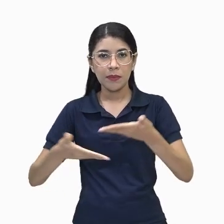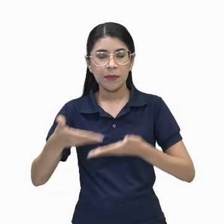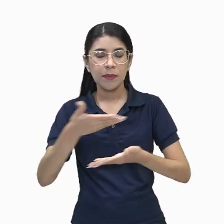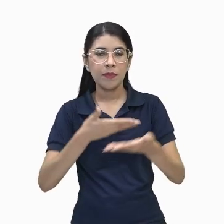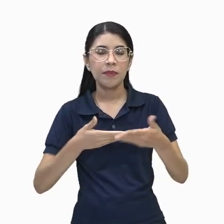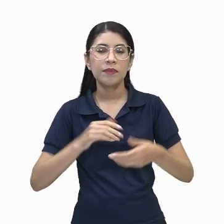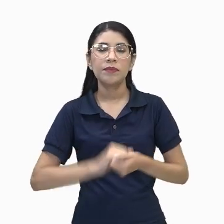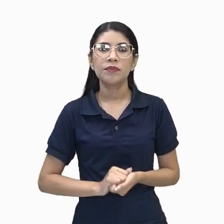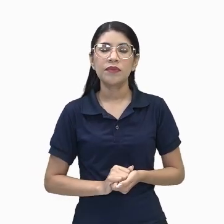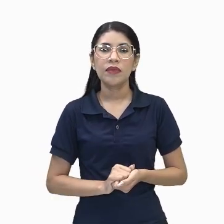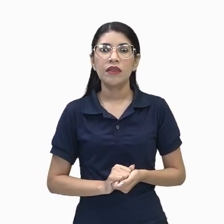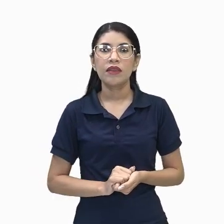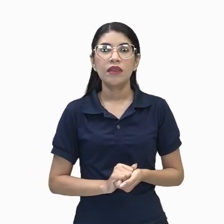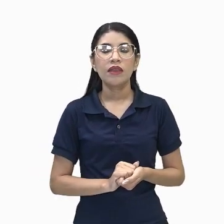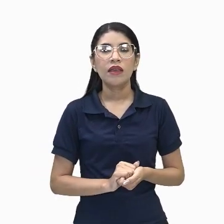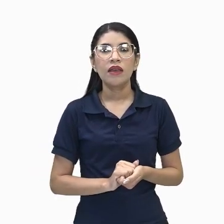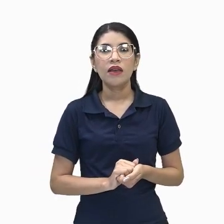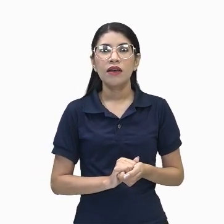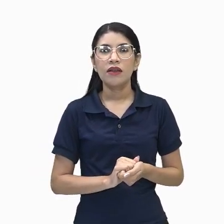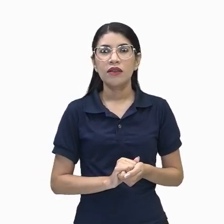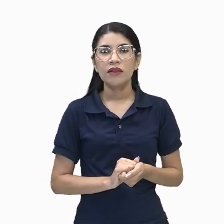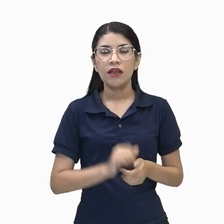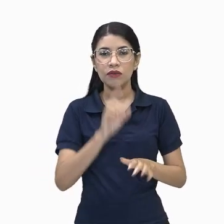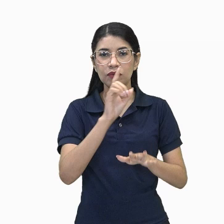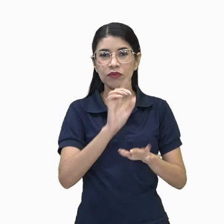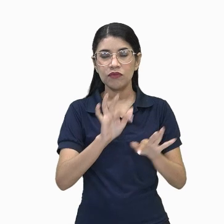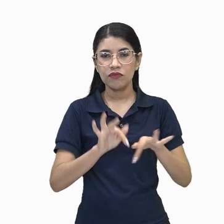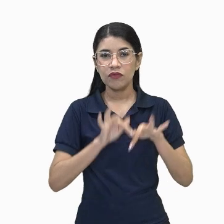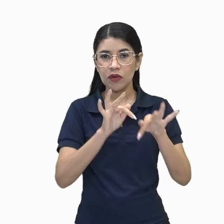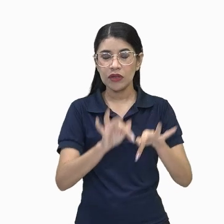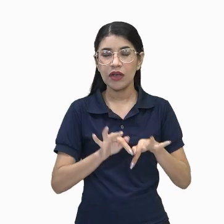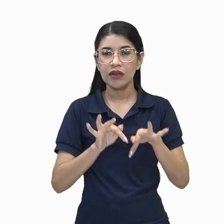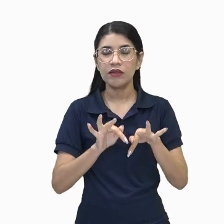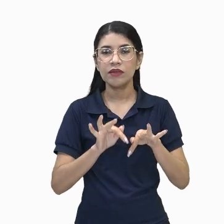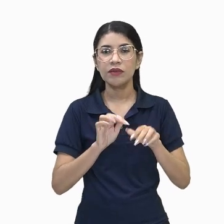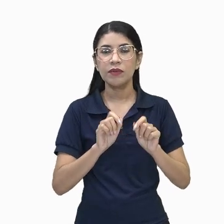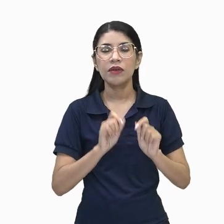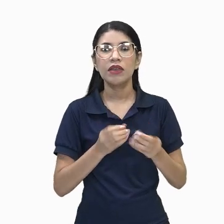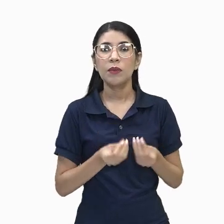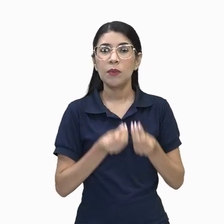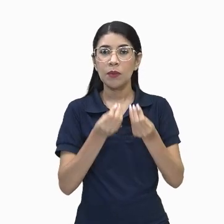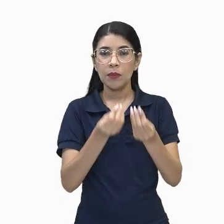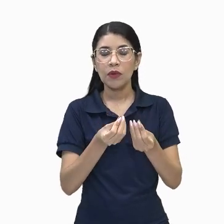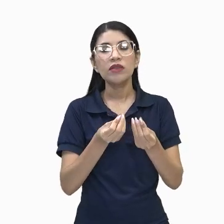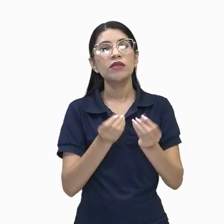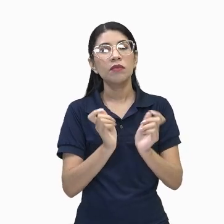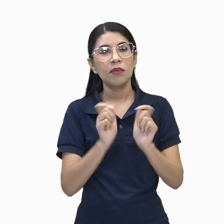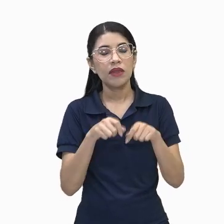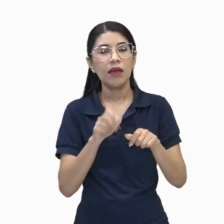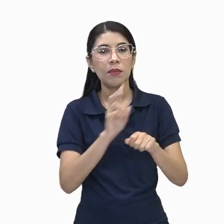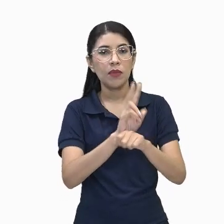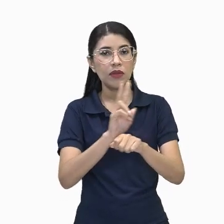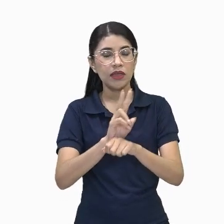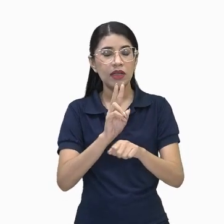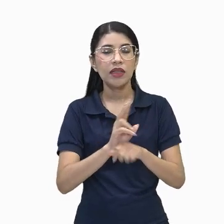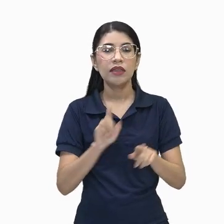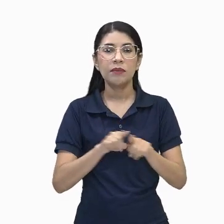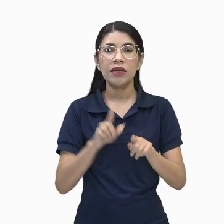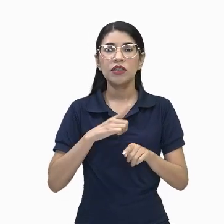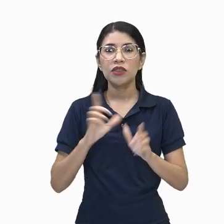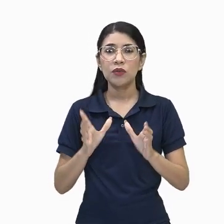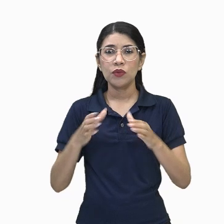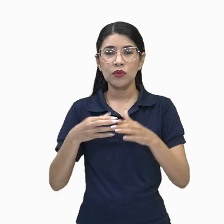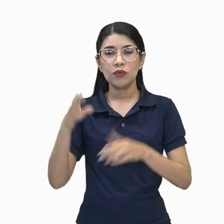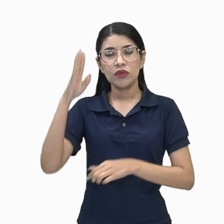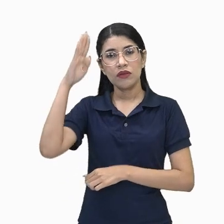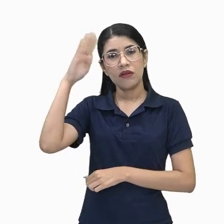ordem feudal, os que defendiam, os que ofereciam proteção, geralmente possuíam um exército